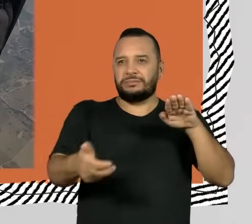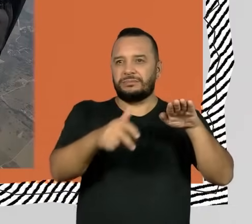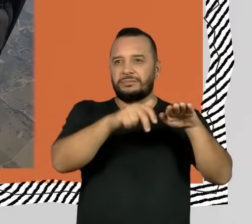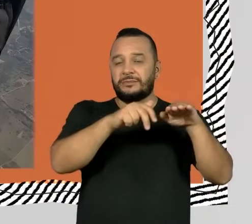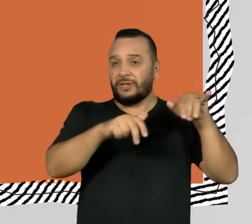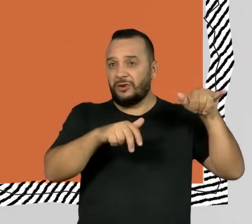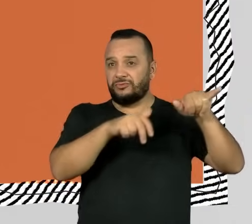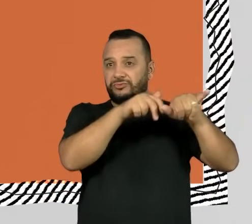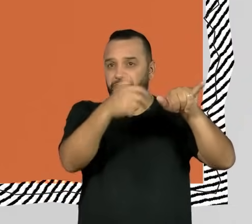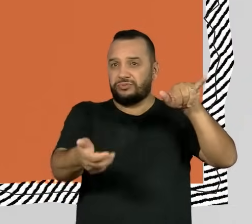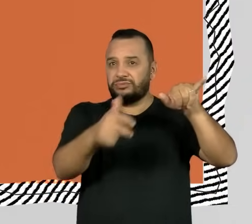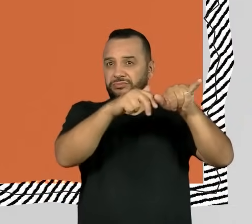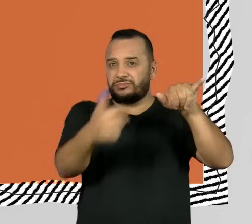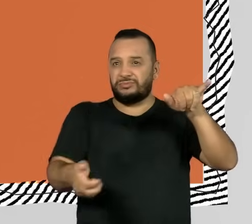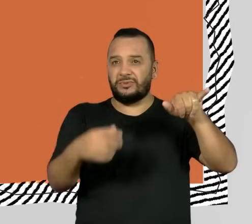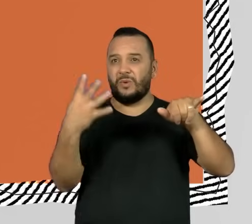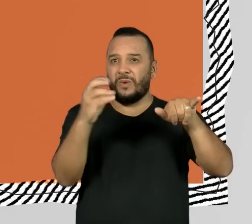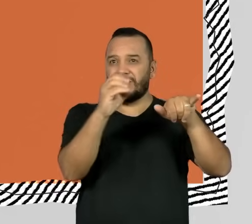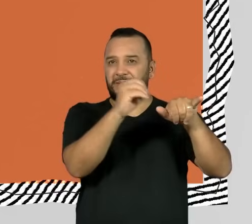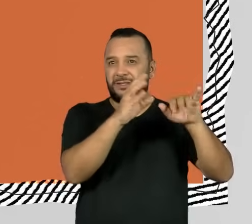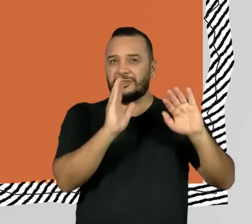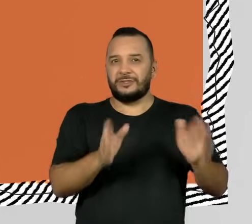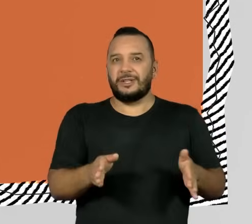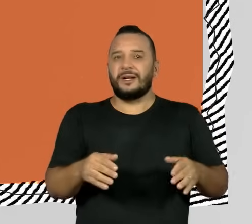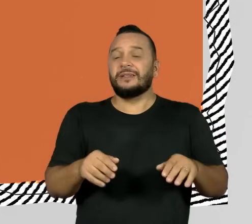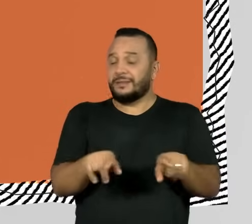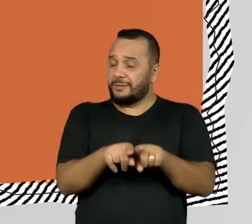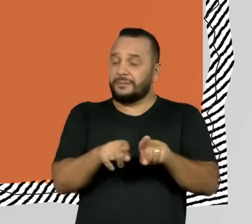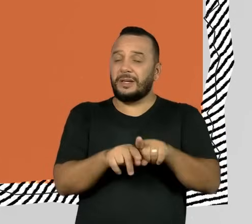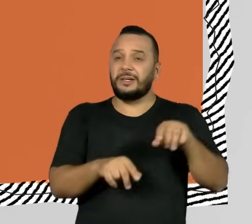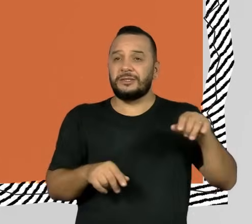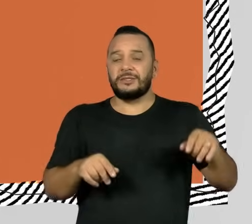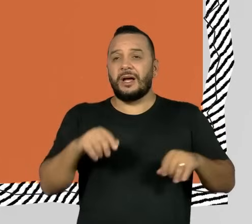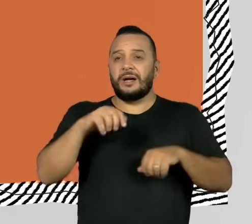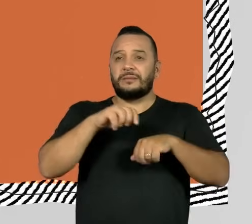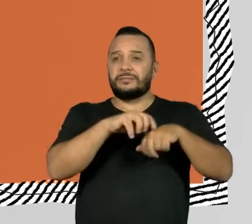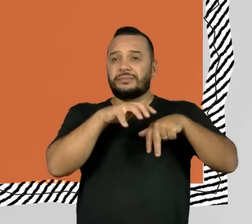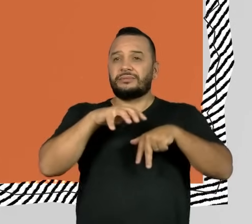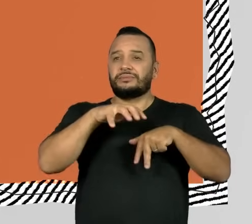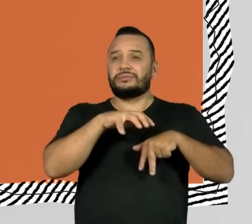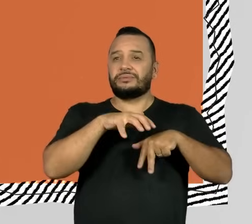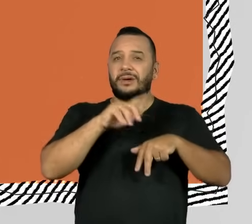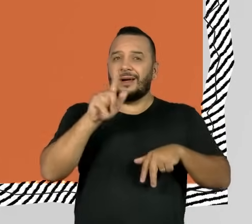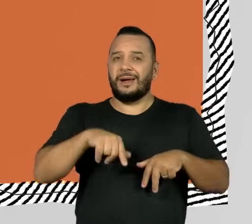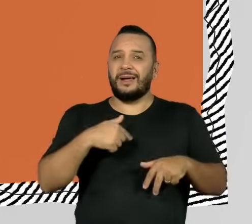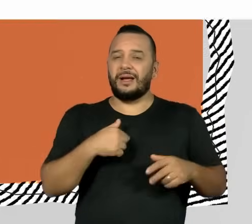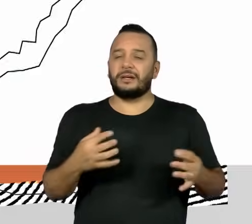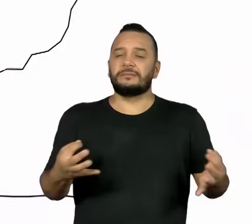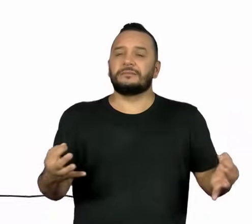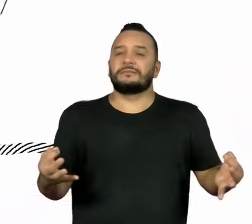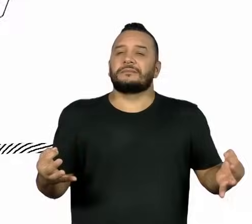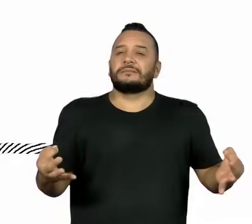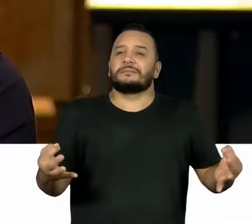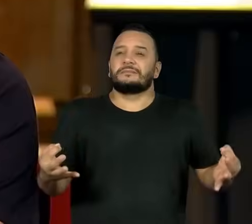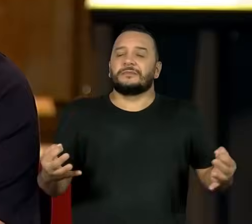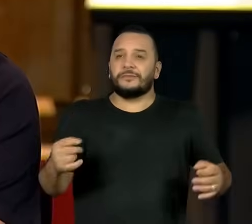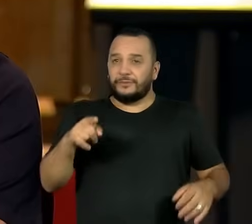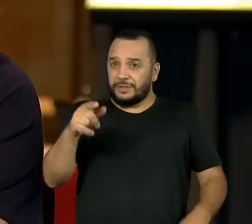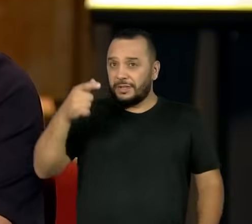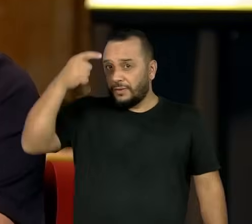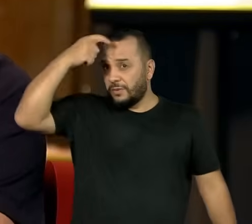o paraquedismo como uma forma de meditação. É você entrar num estado de